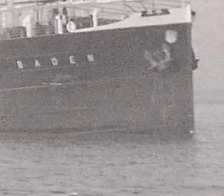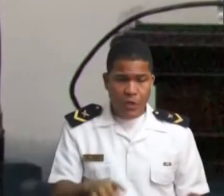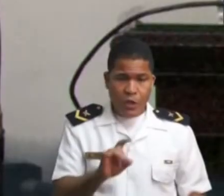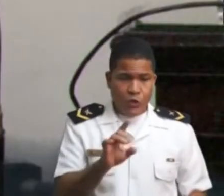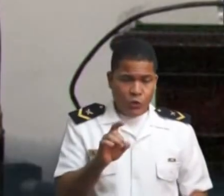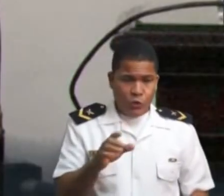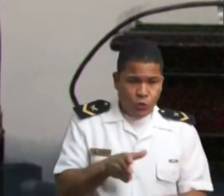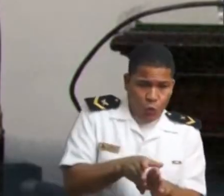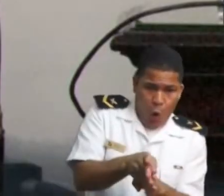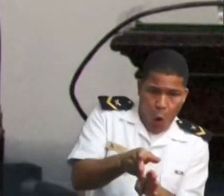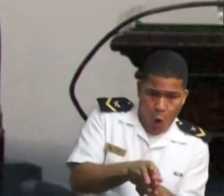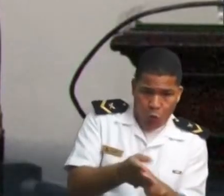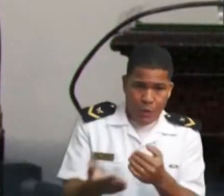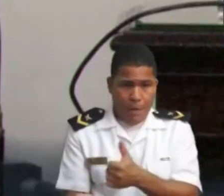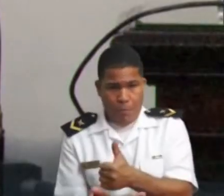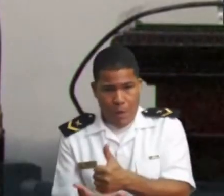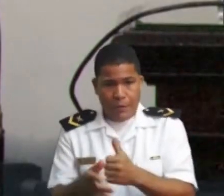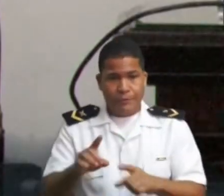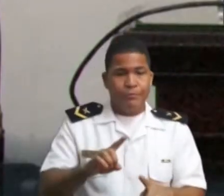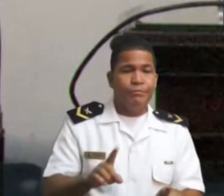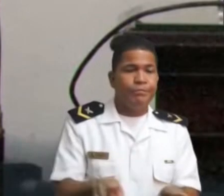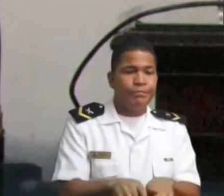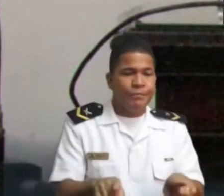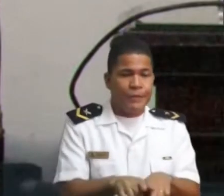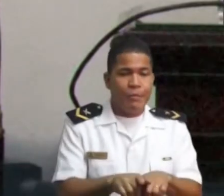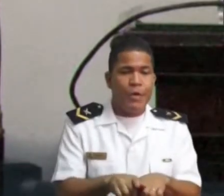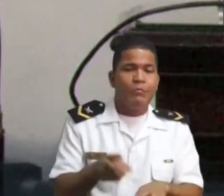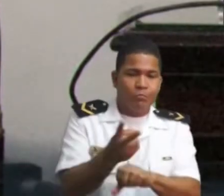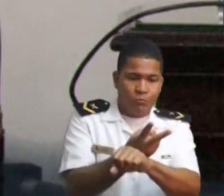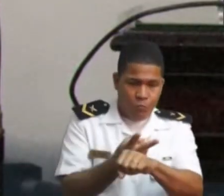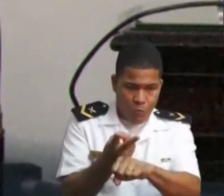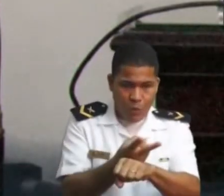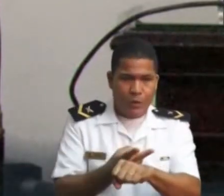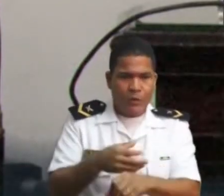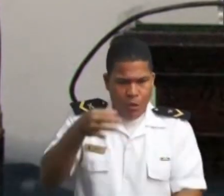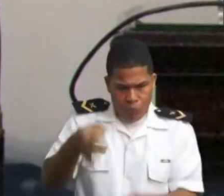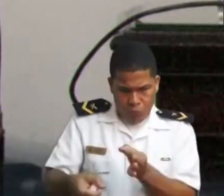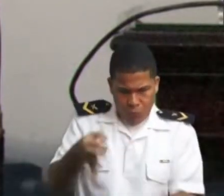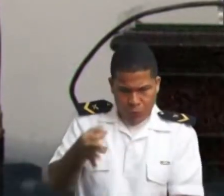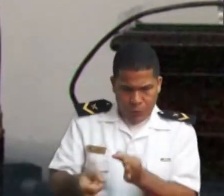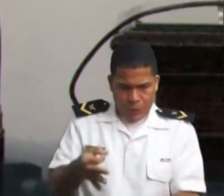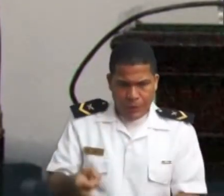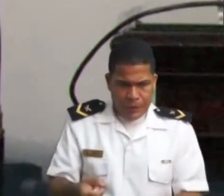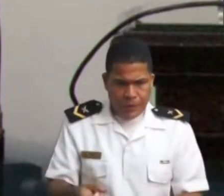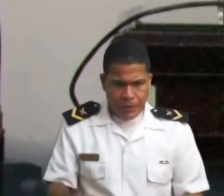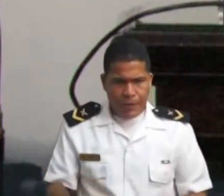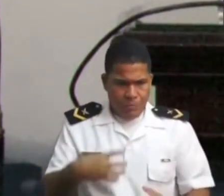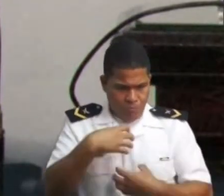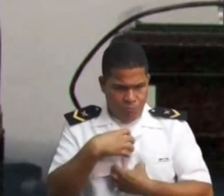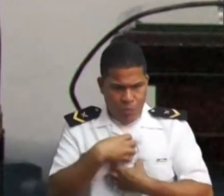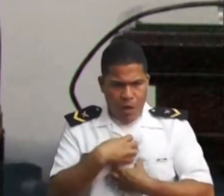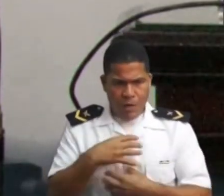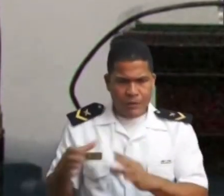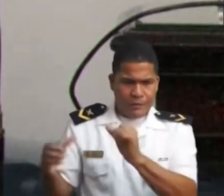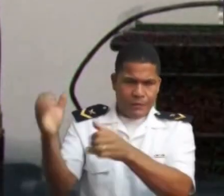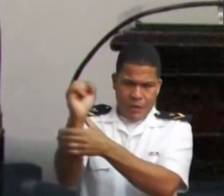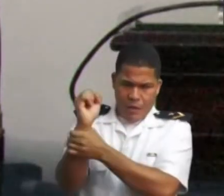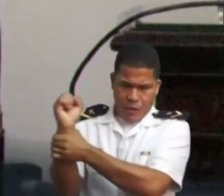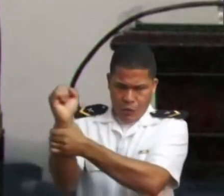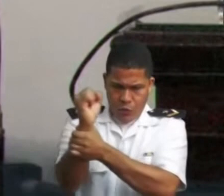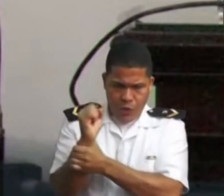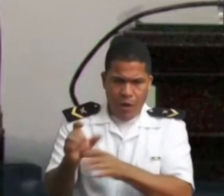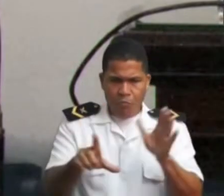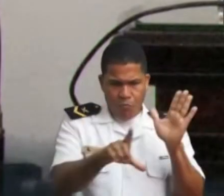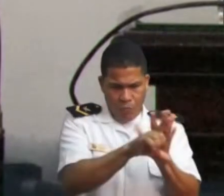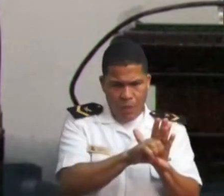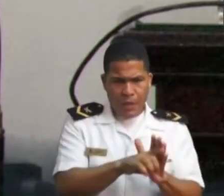bombardeado. O diretor da Procuradoria Especial da Marinha, Luiz Otávio Barros Coutinho, citou algumas evoluções importantes do Tribunal